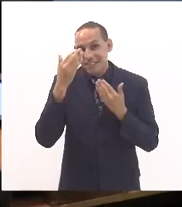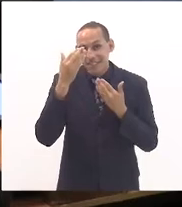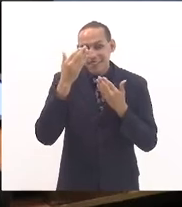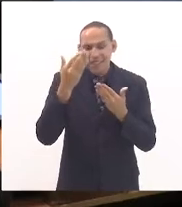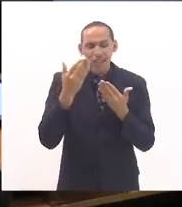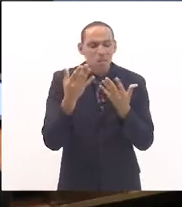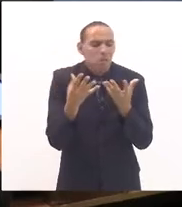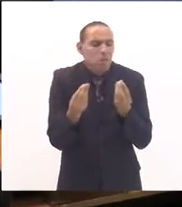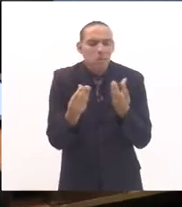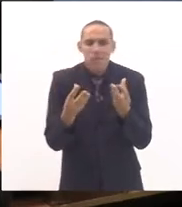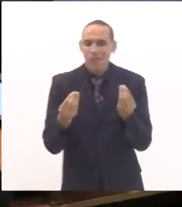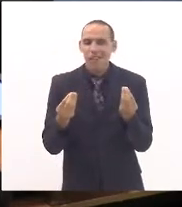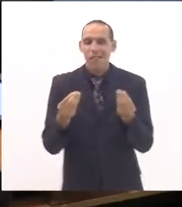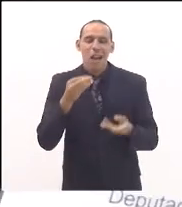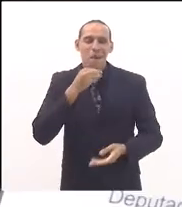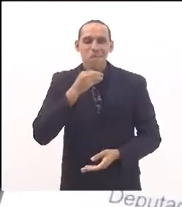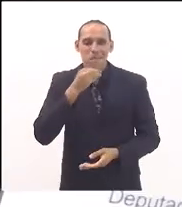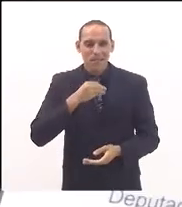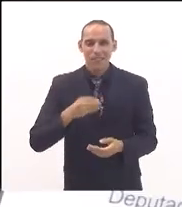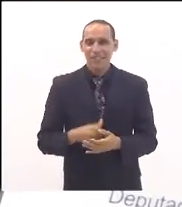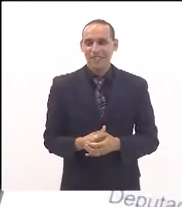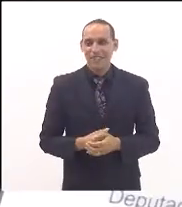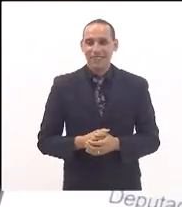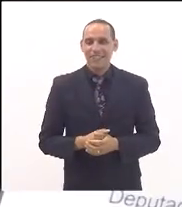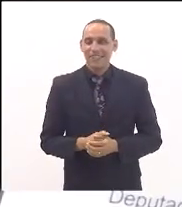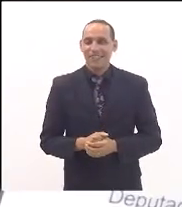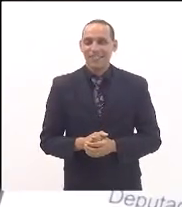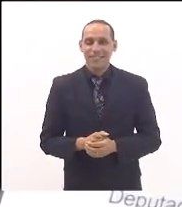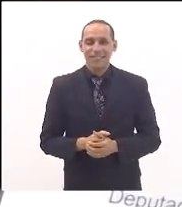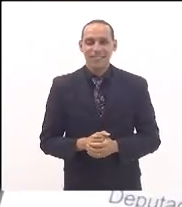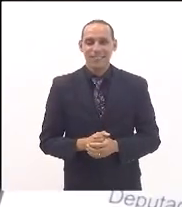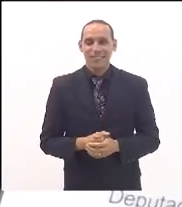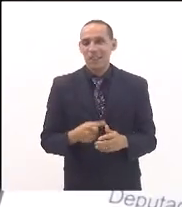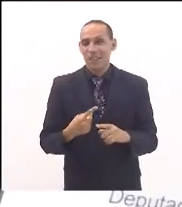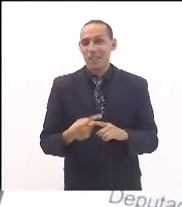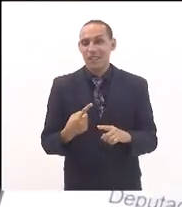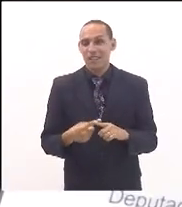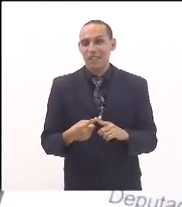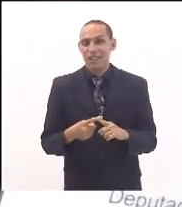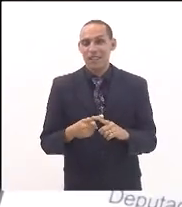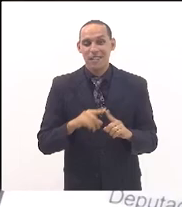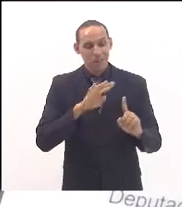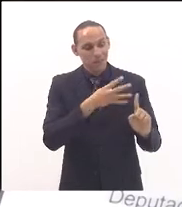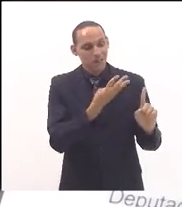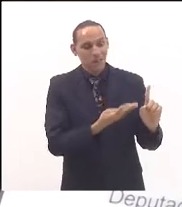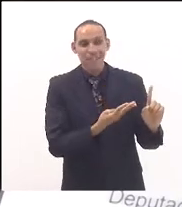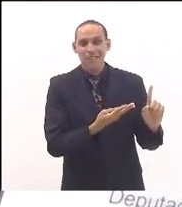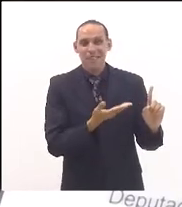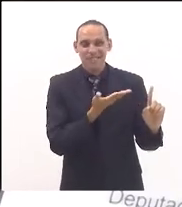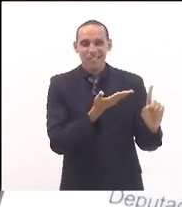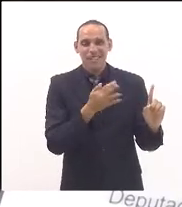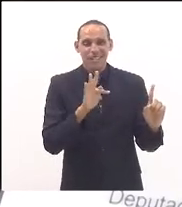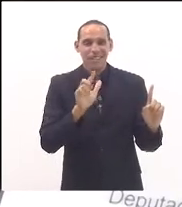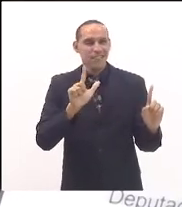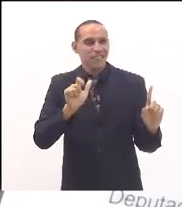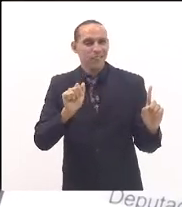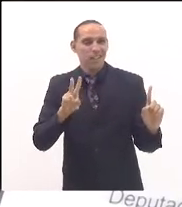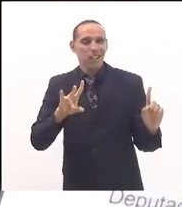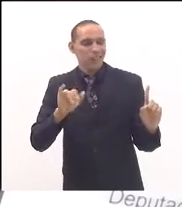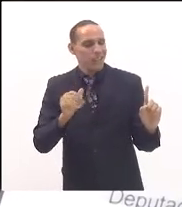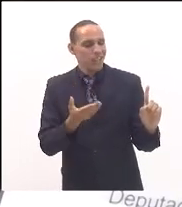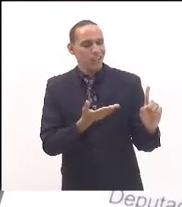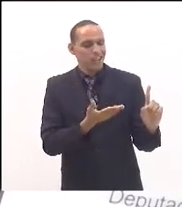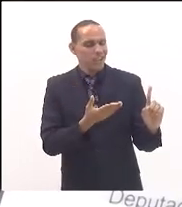é muito por essa oportunidade é porque homenagear a Flávia de